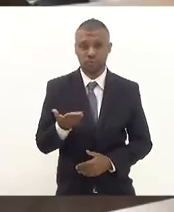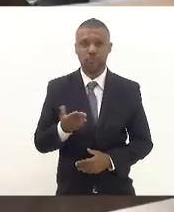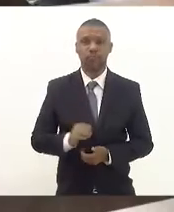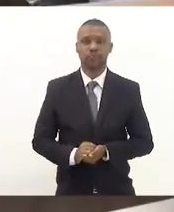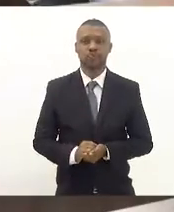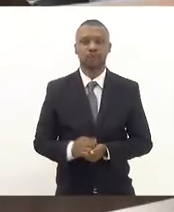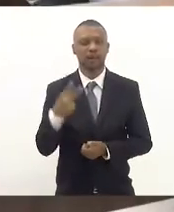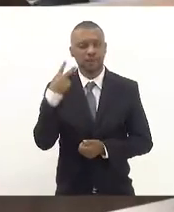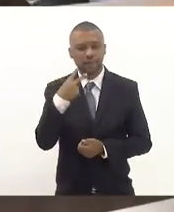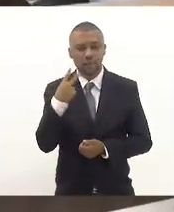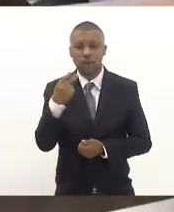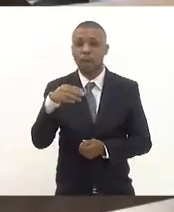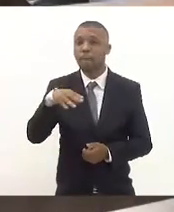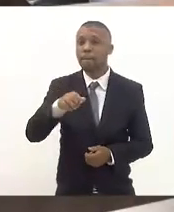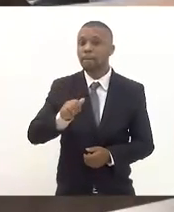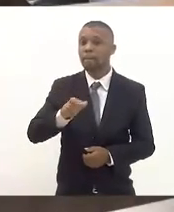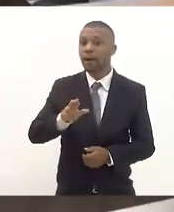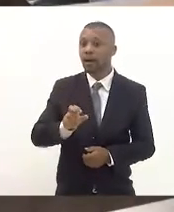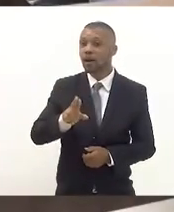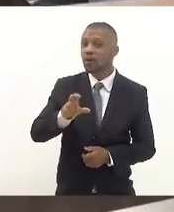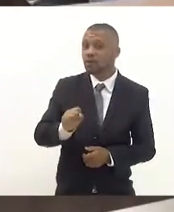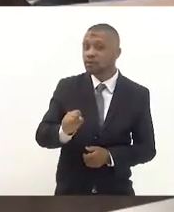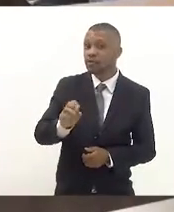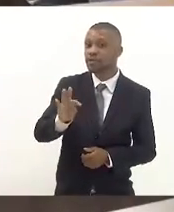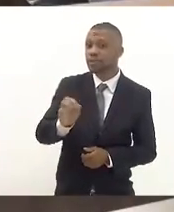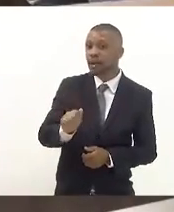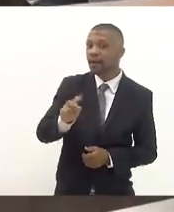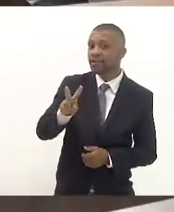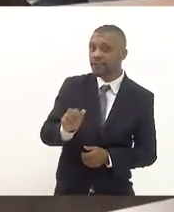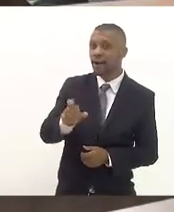gosta o vereador Marcos Tavares